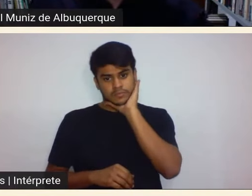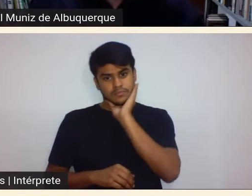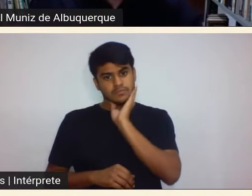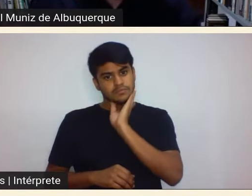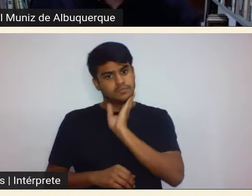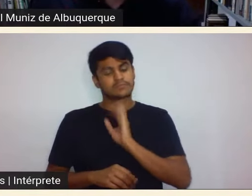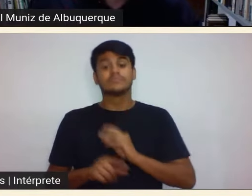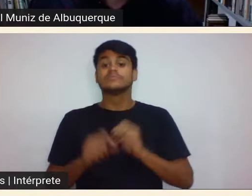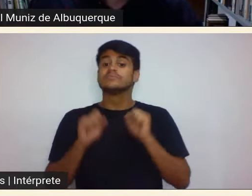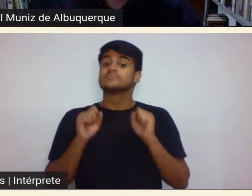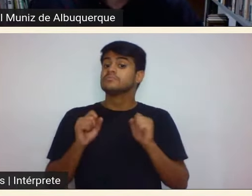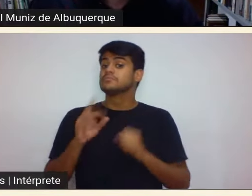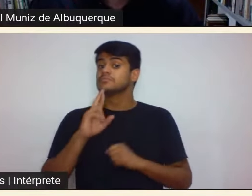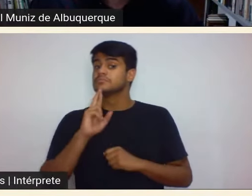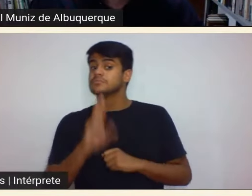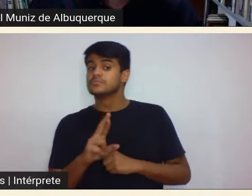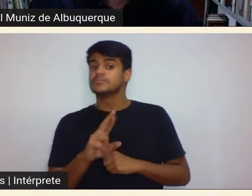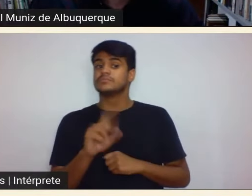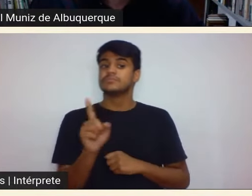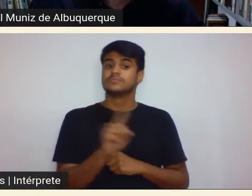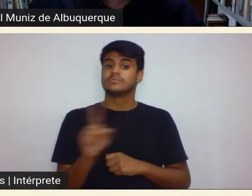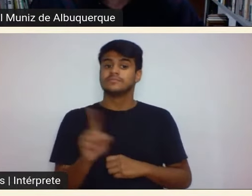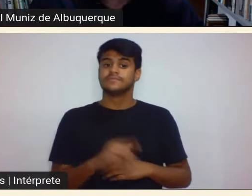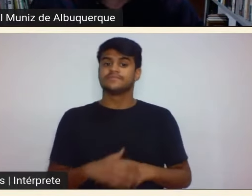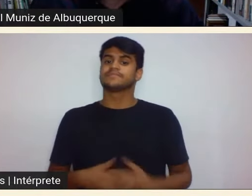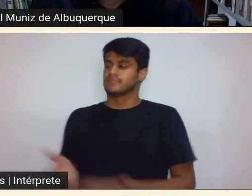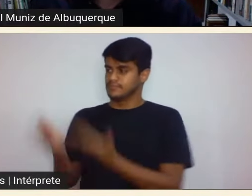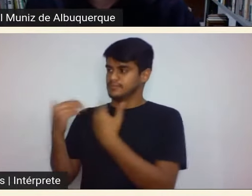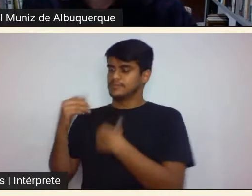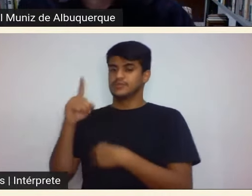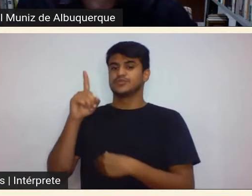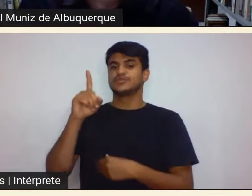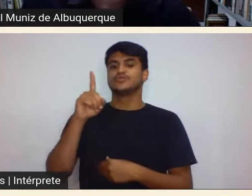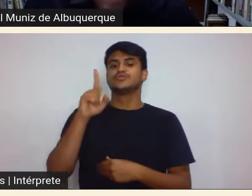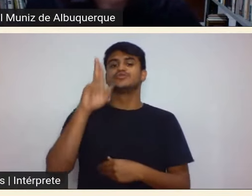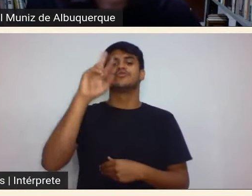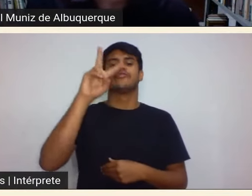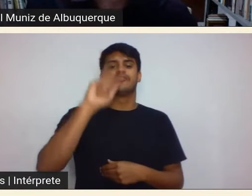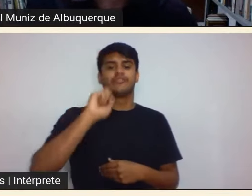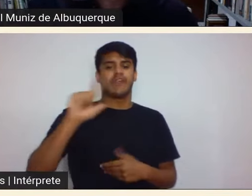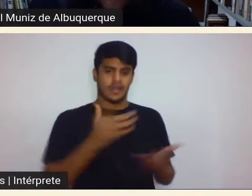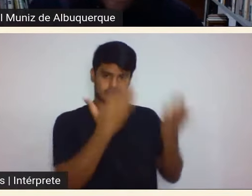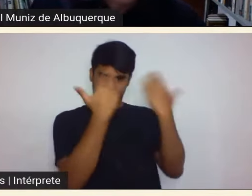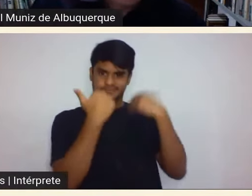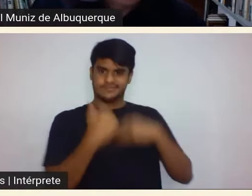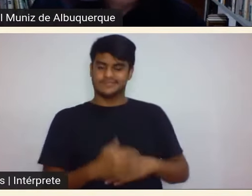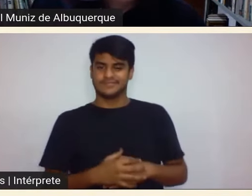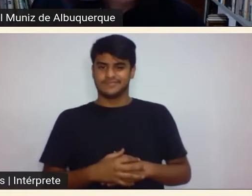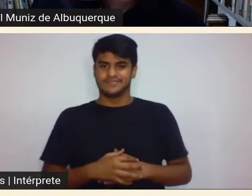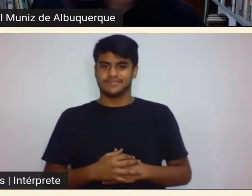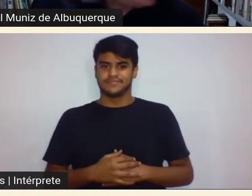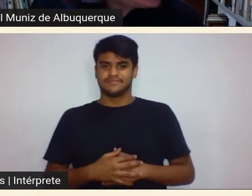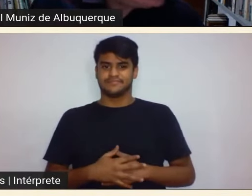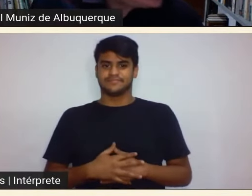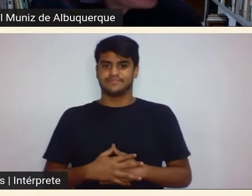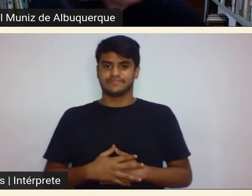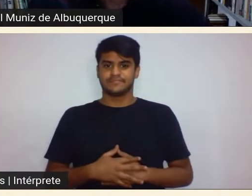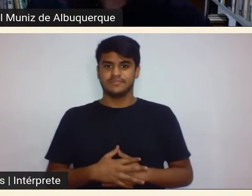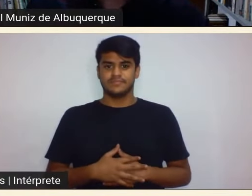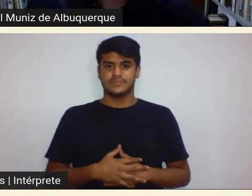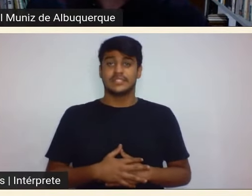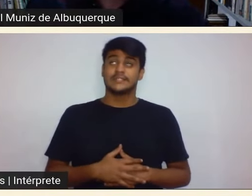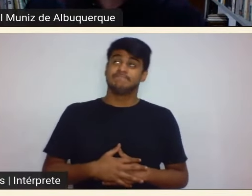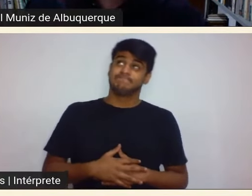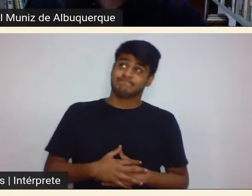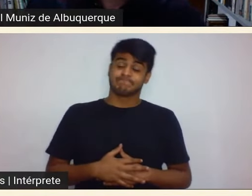Quem começa respondendo? Durval. Pode começar, Durval. Vamos pela ordem. Na